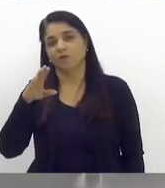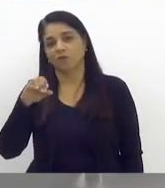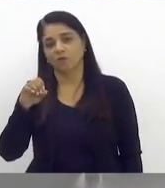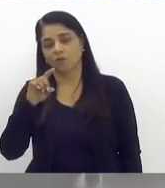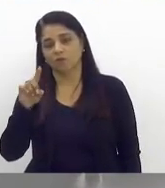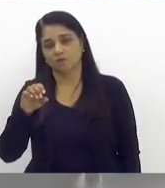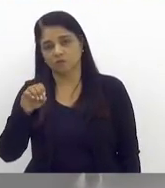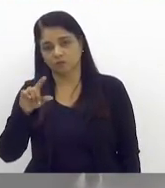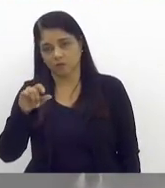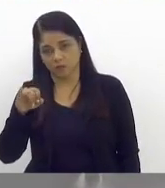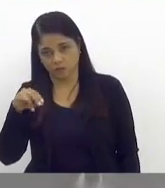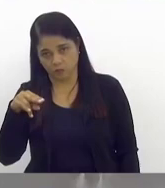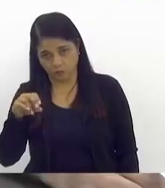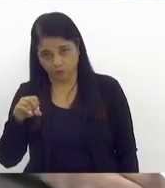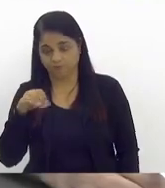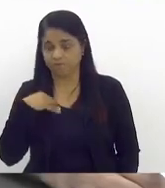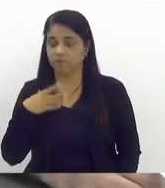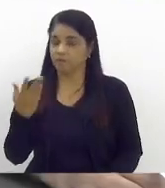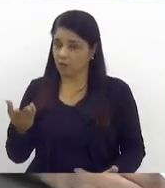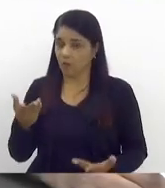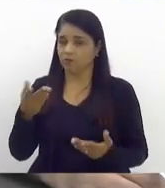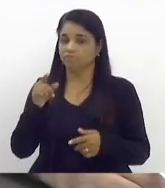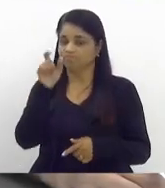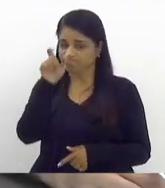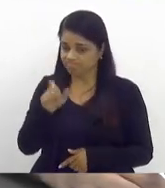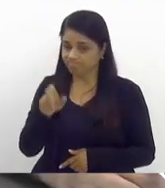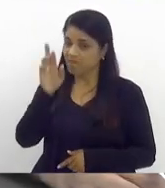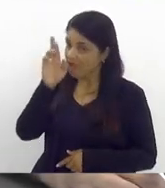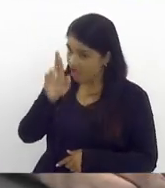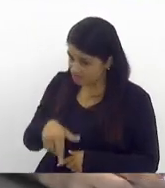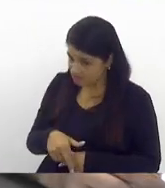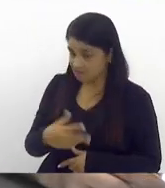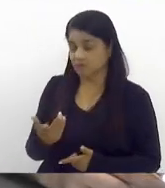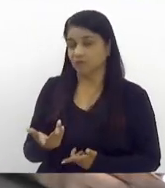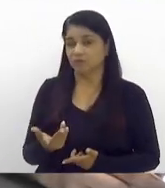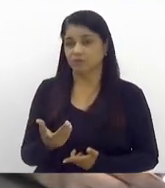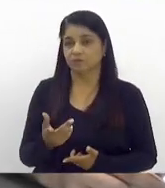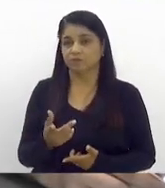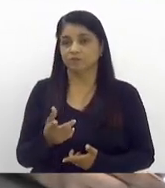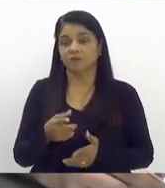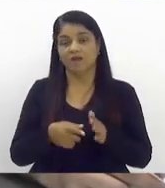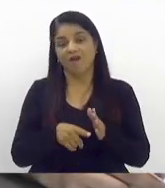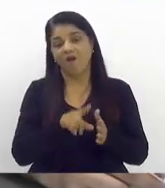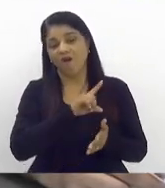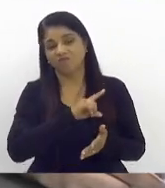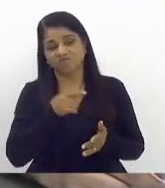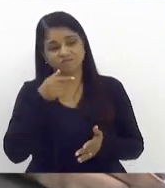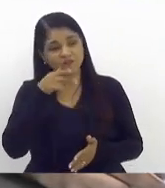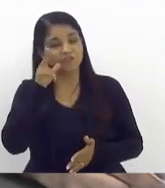Excelência. Vossa Excelência teria razão até anteontem.